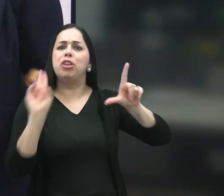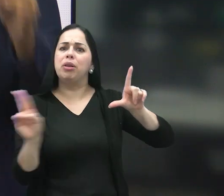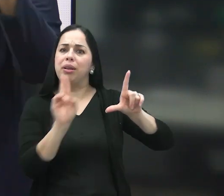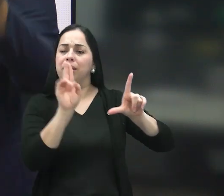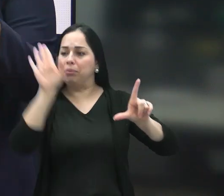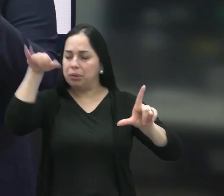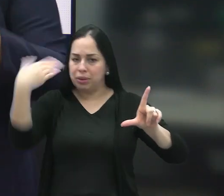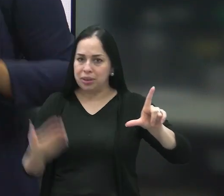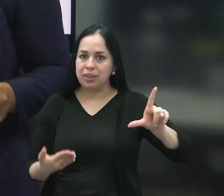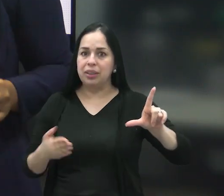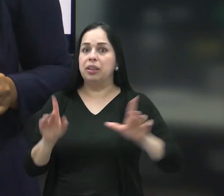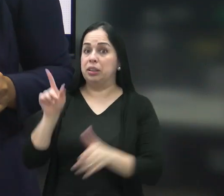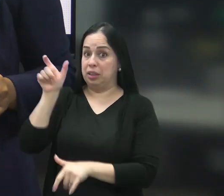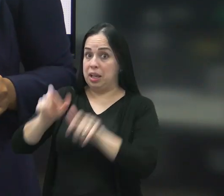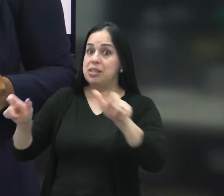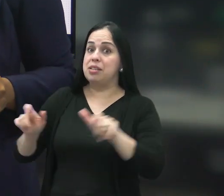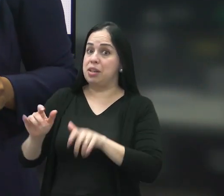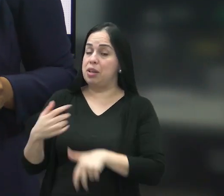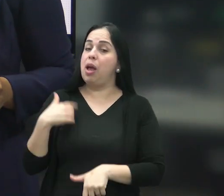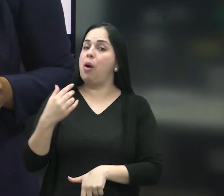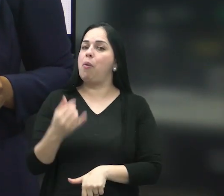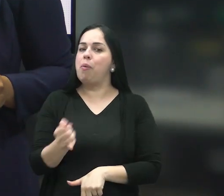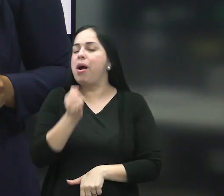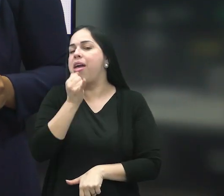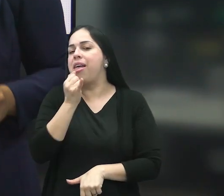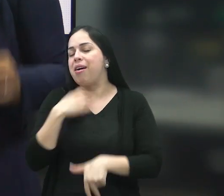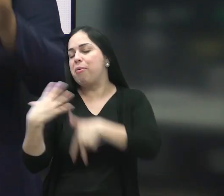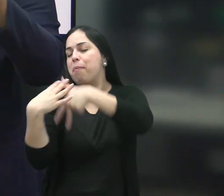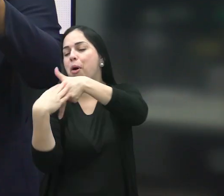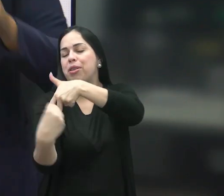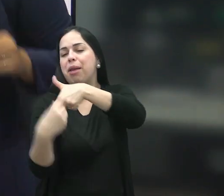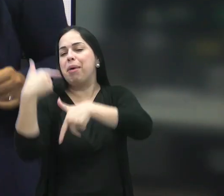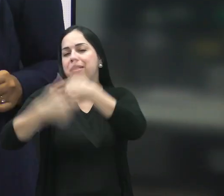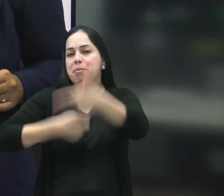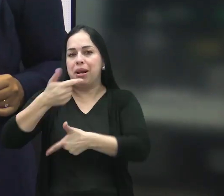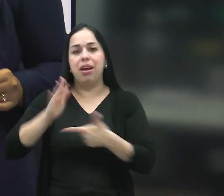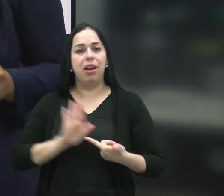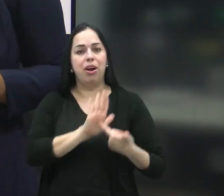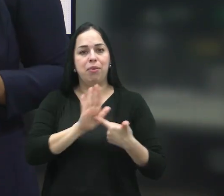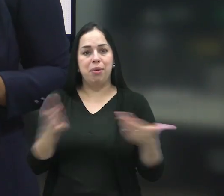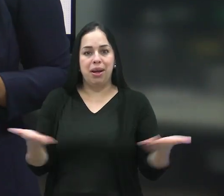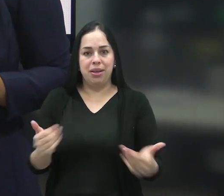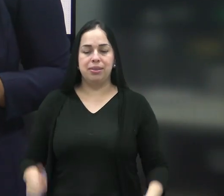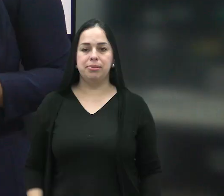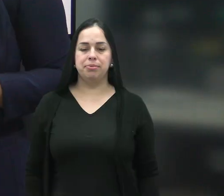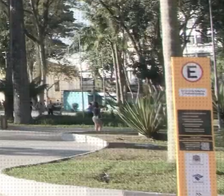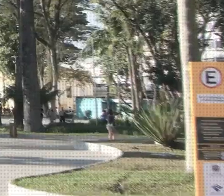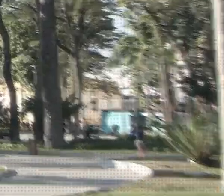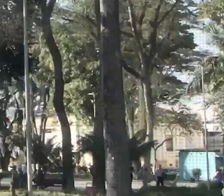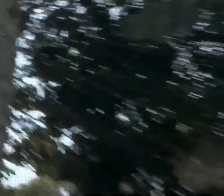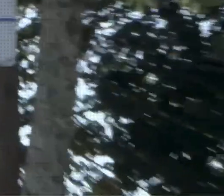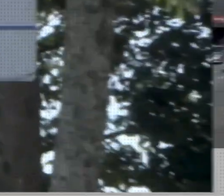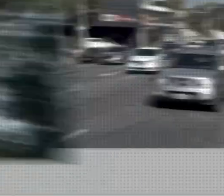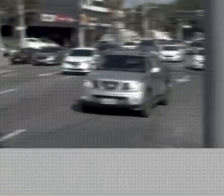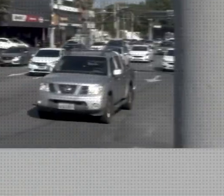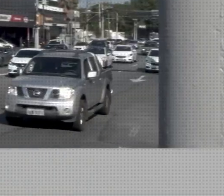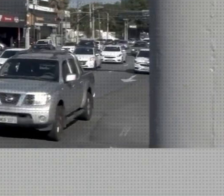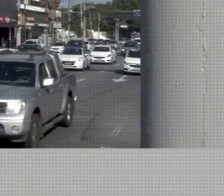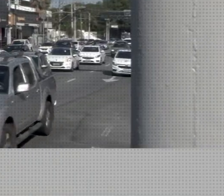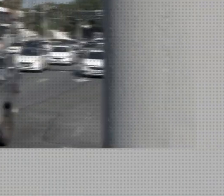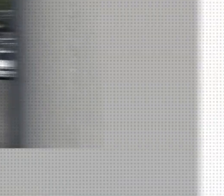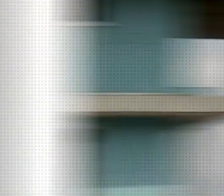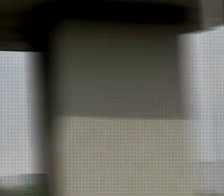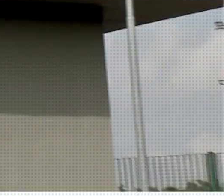cidade? Muitos deles foram verdadeiros exemplos de trabalhadores. É o que vamos te mostrar a partir de agora.